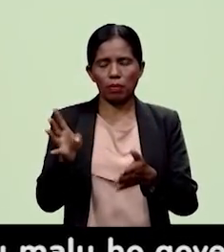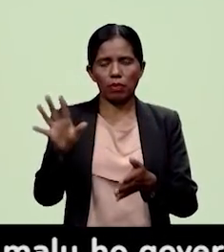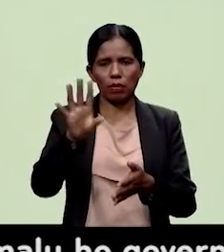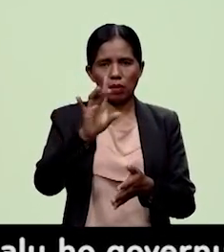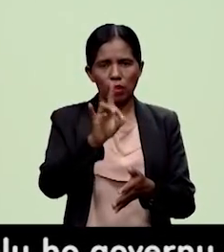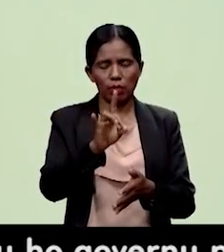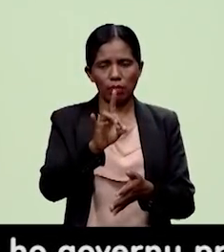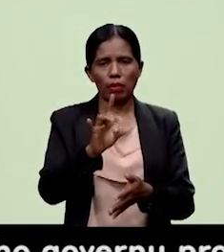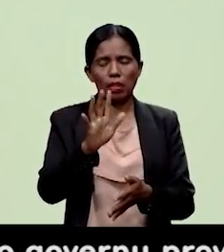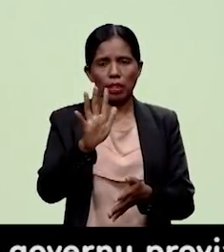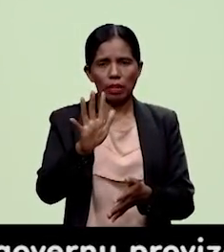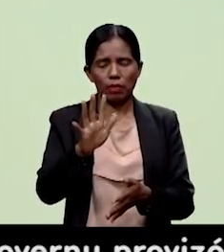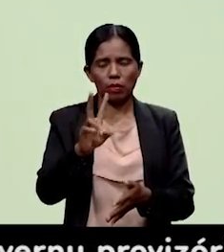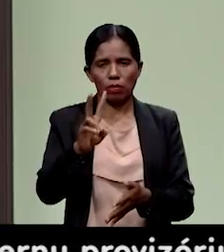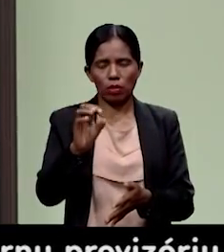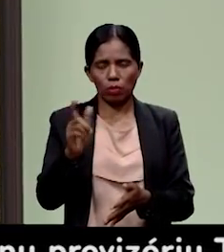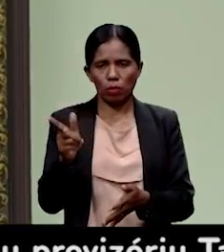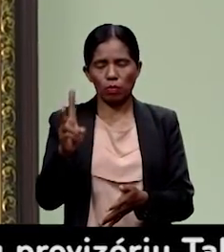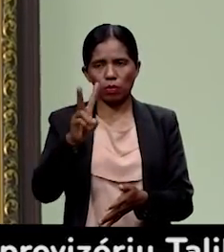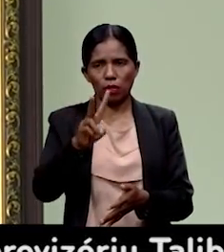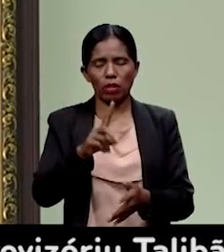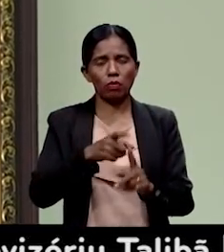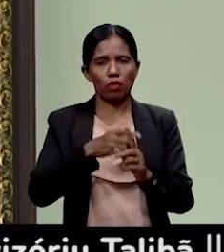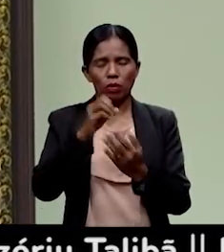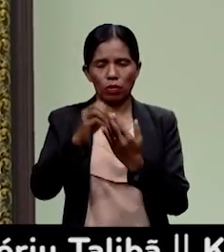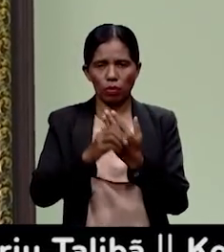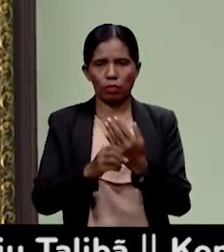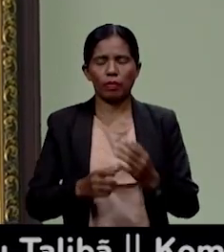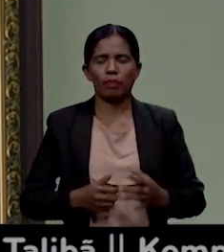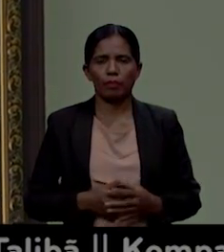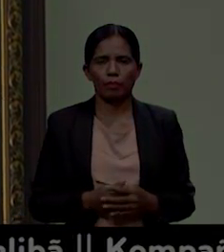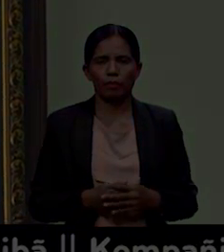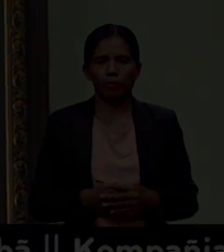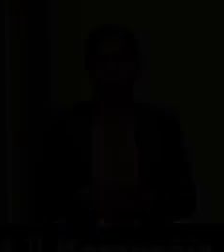145/Rio Grande do Sul, Ruanura Sintolo, Outubro, Napoleão Xavier, Thomas Sarmento, GMN.